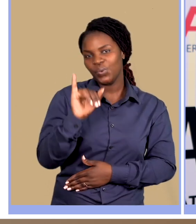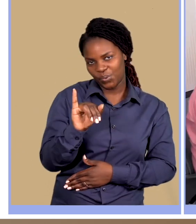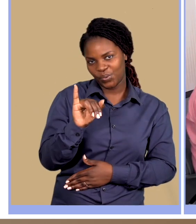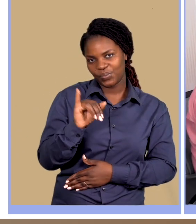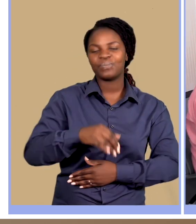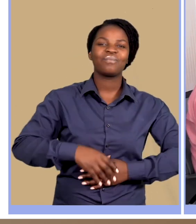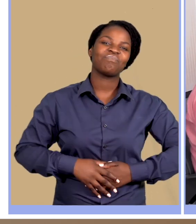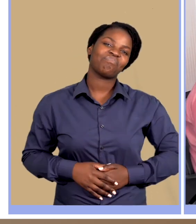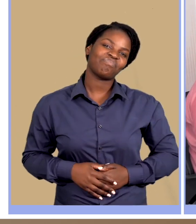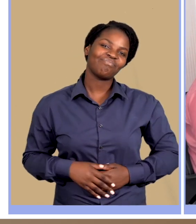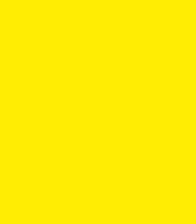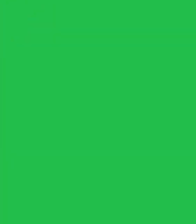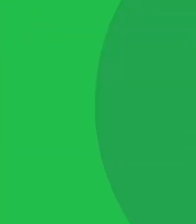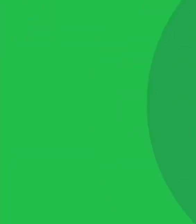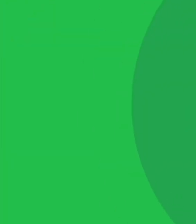podcast.